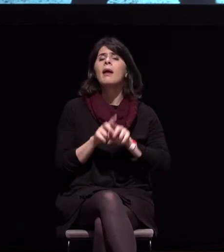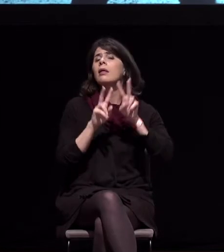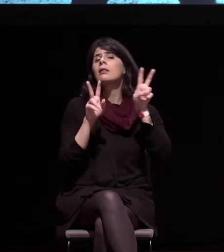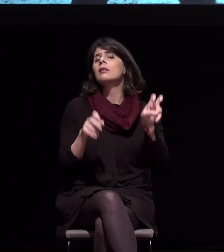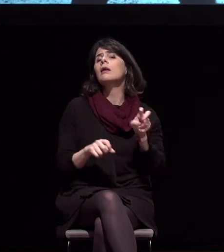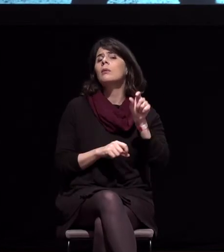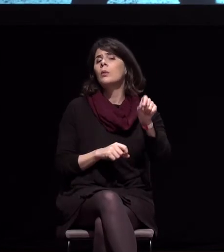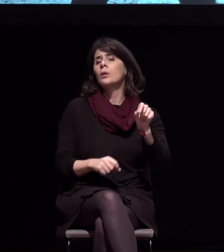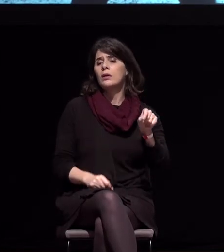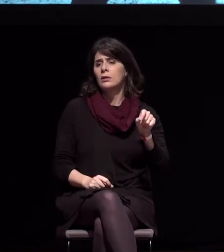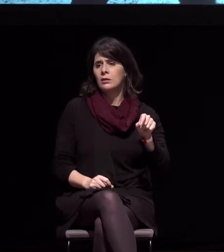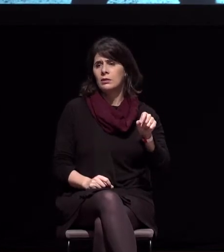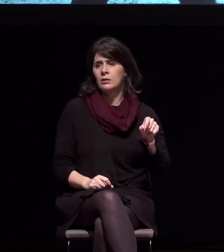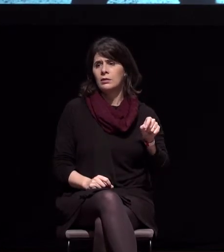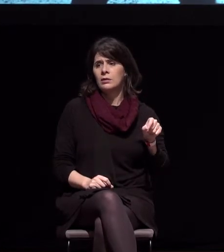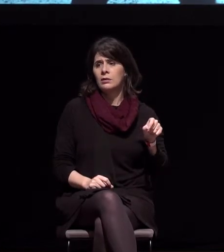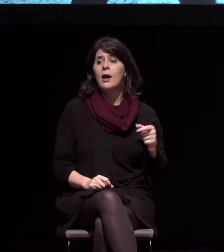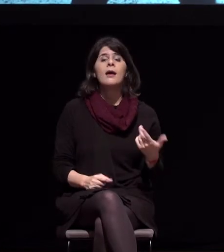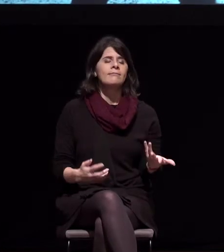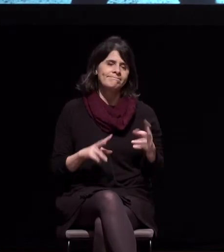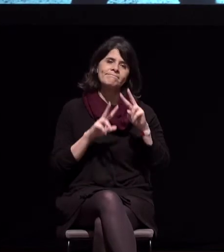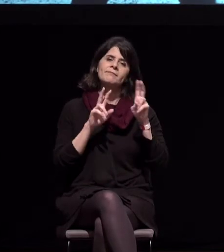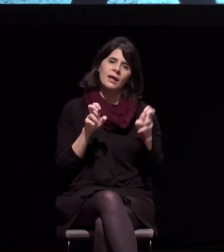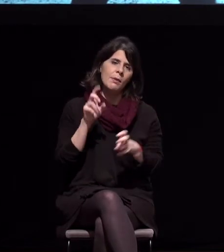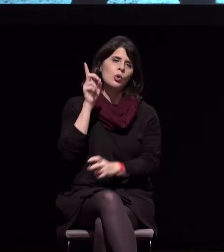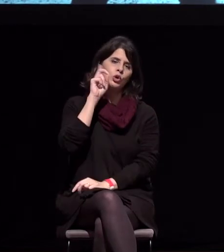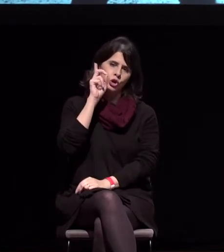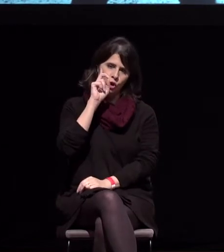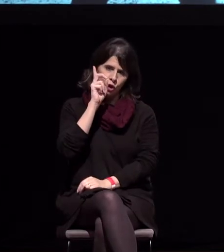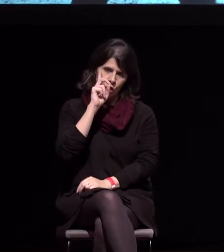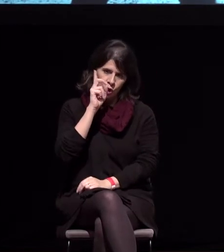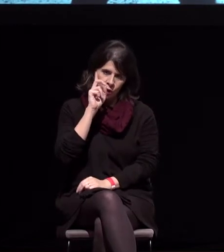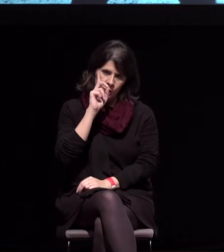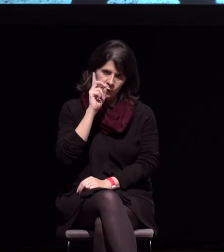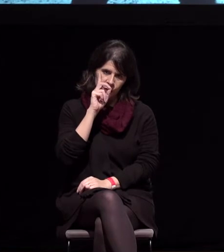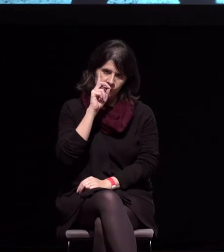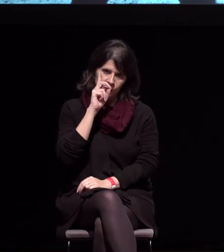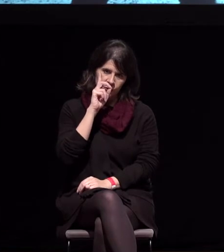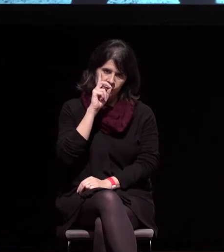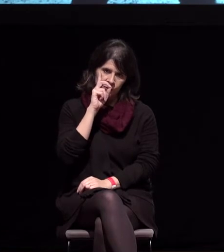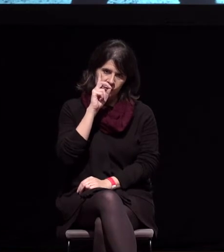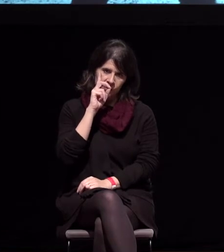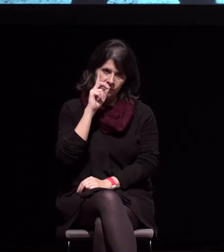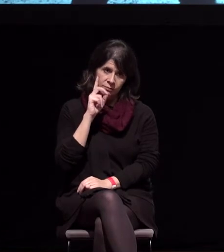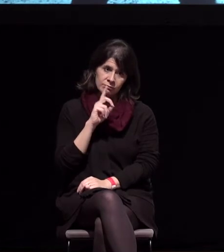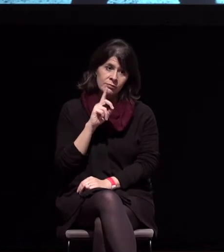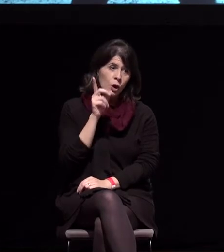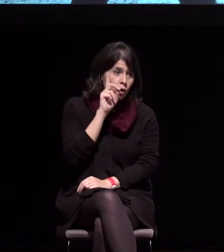né? Sobre o cotidiano. O cotidiano também está a casa que ela